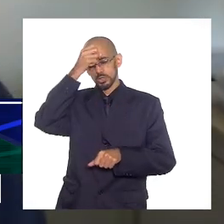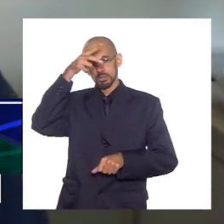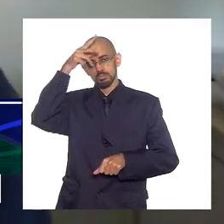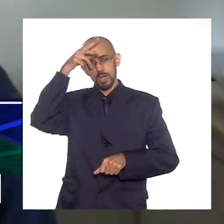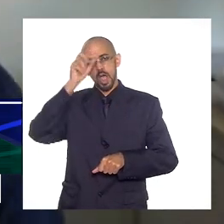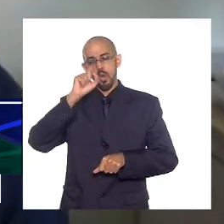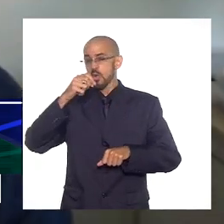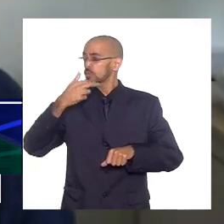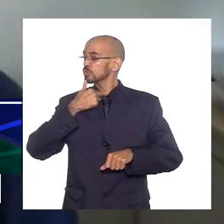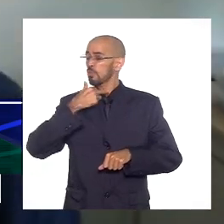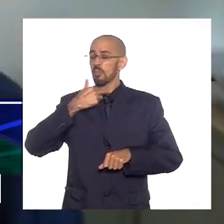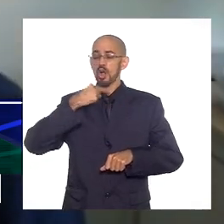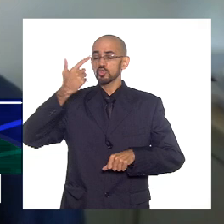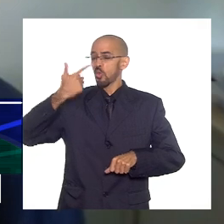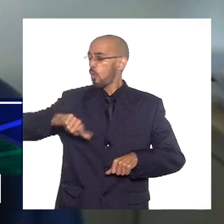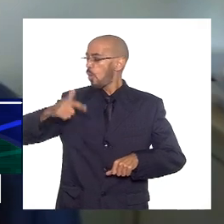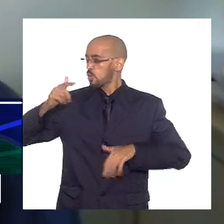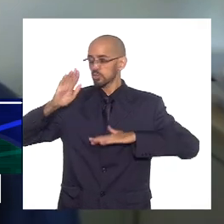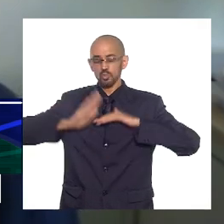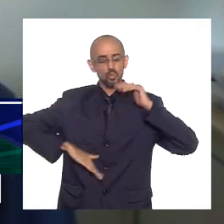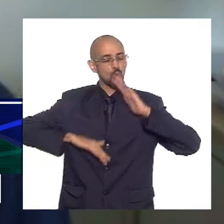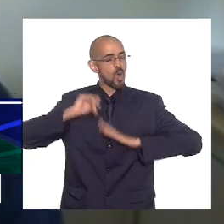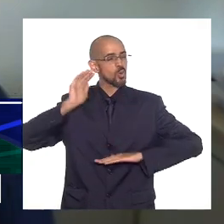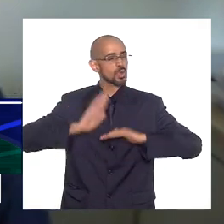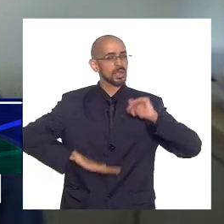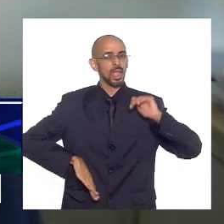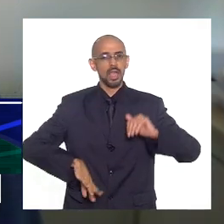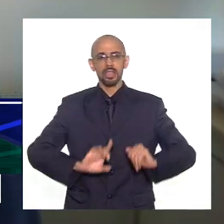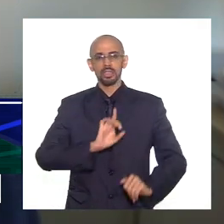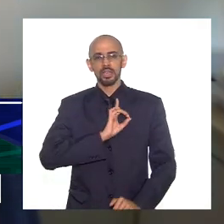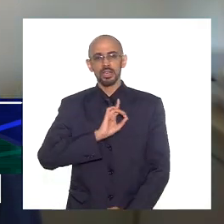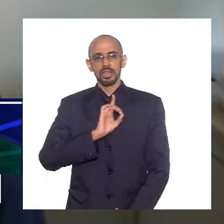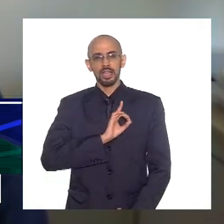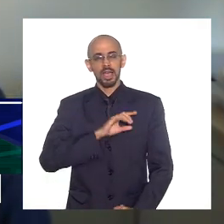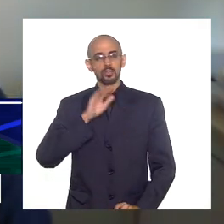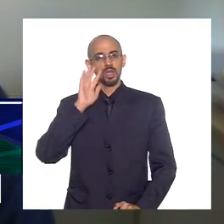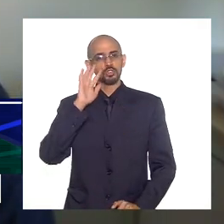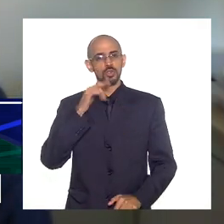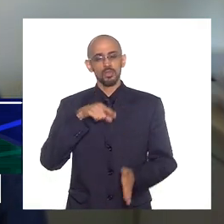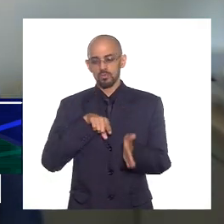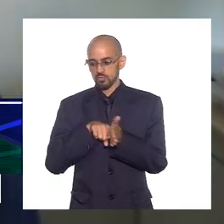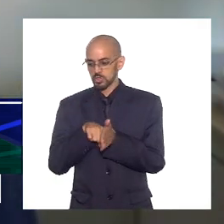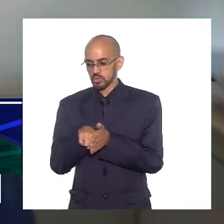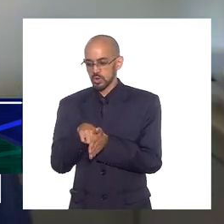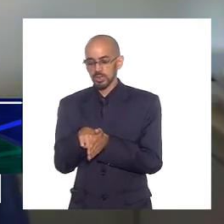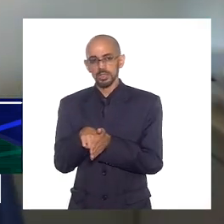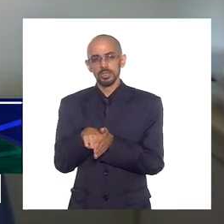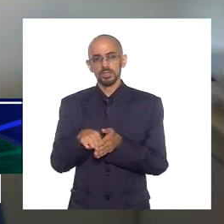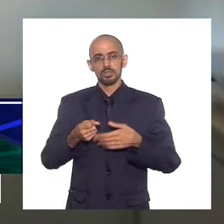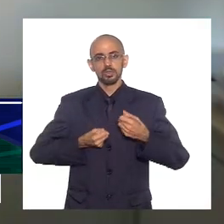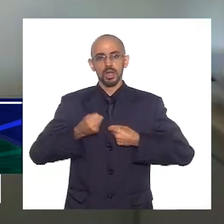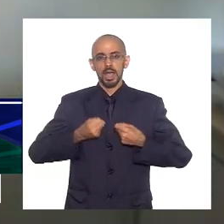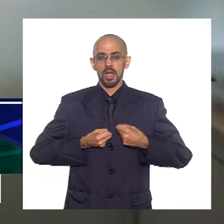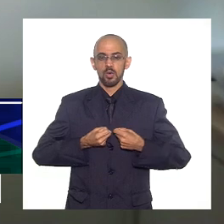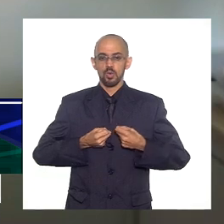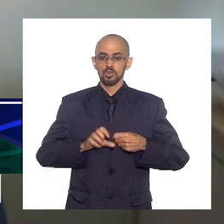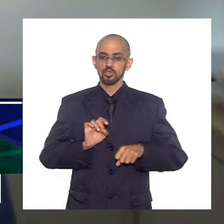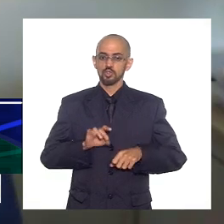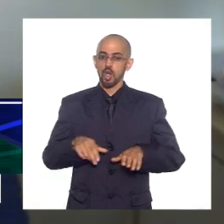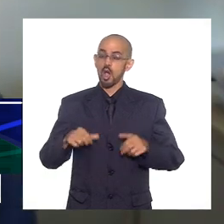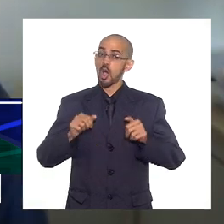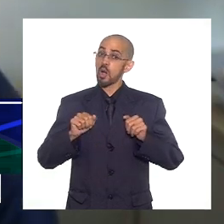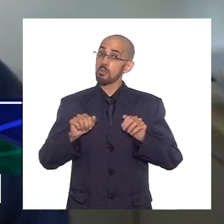não pode nenhum outro agente delegado a fazer blitz para vistoria veicular. Só